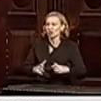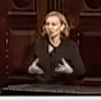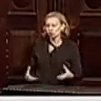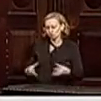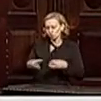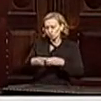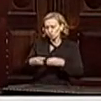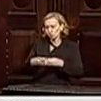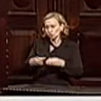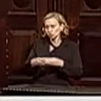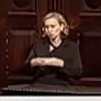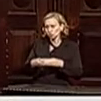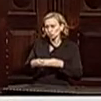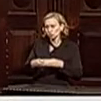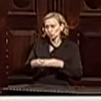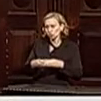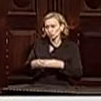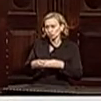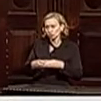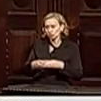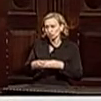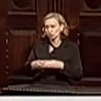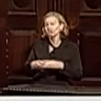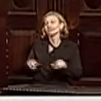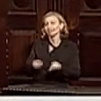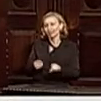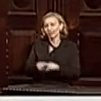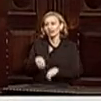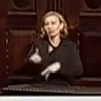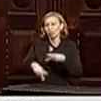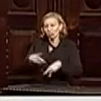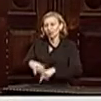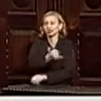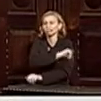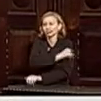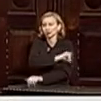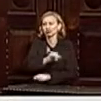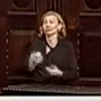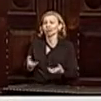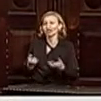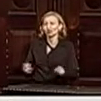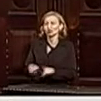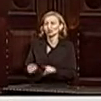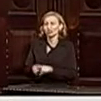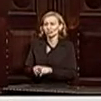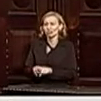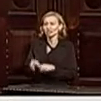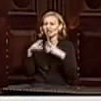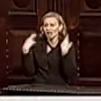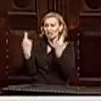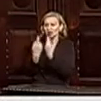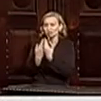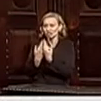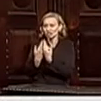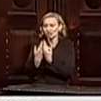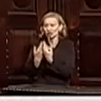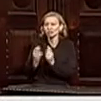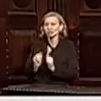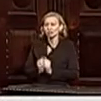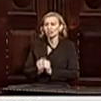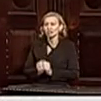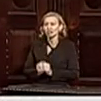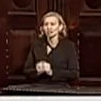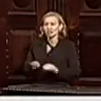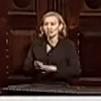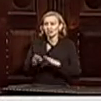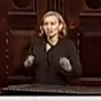Assembleia Legislativa e também à população carioca e fluminense. E queremos também, nessa reunião de colégio de líderes, que a mesa